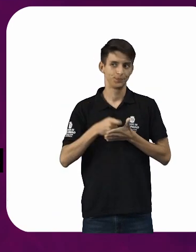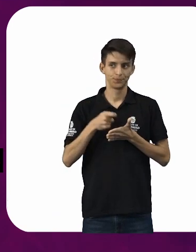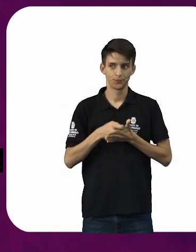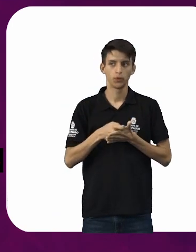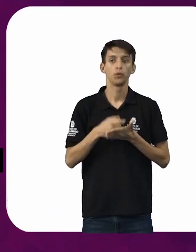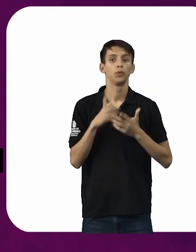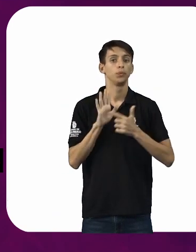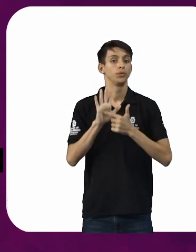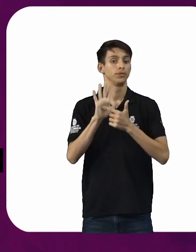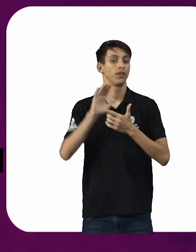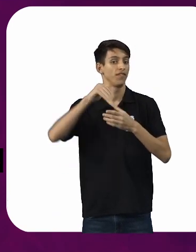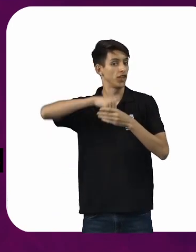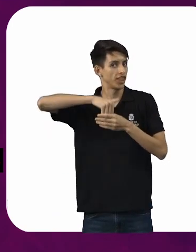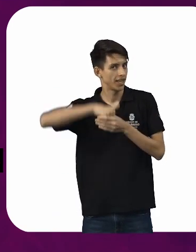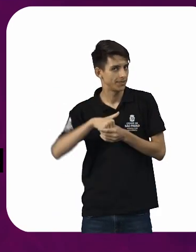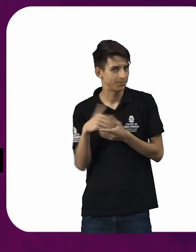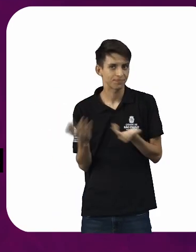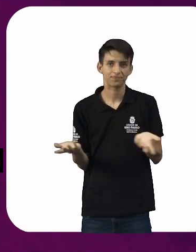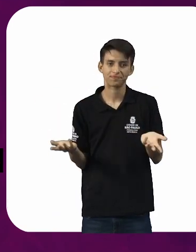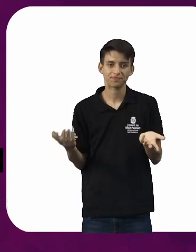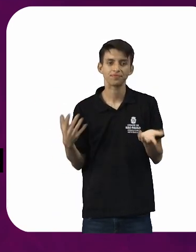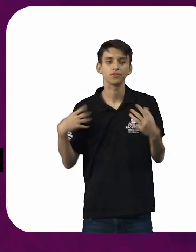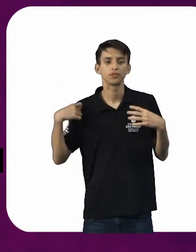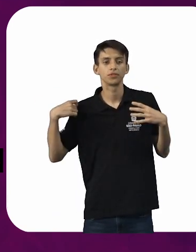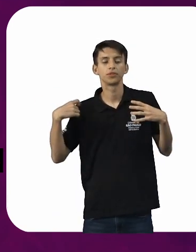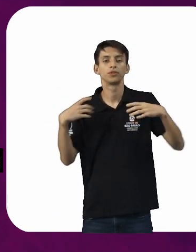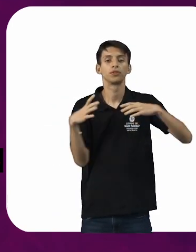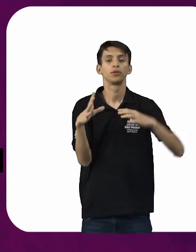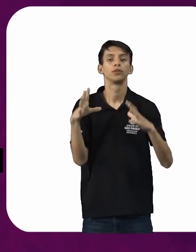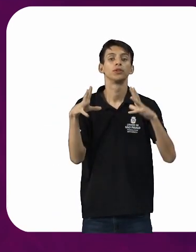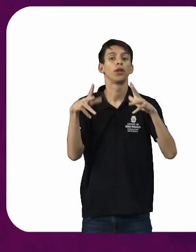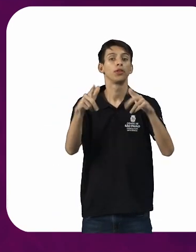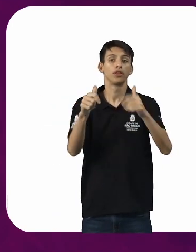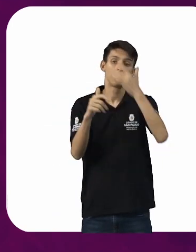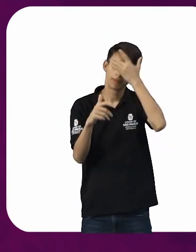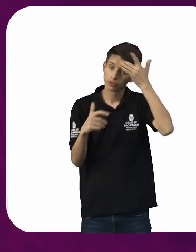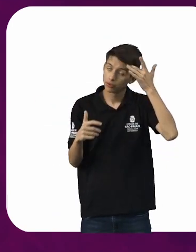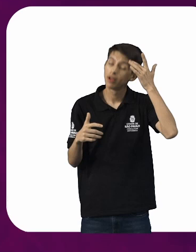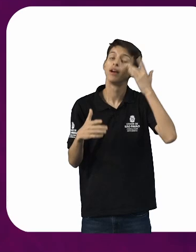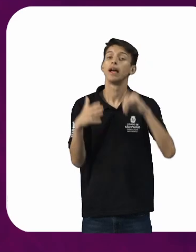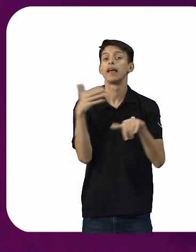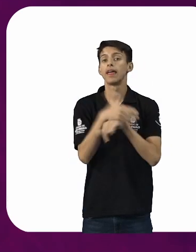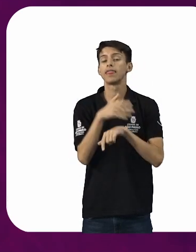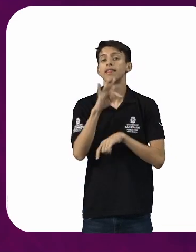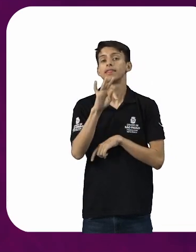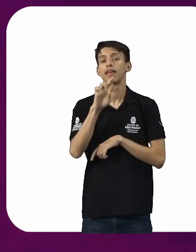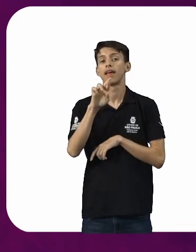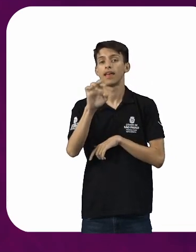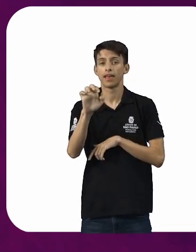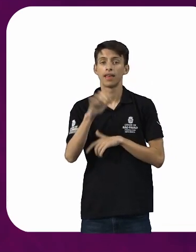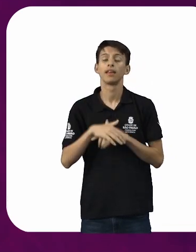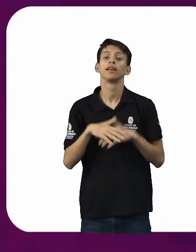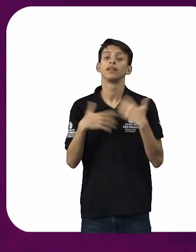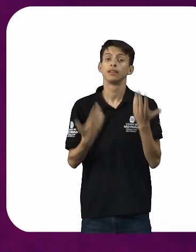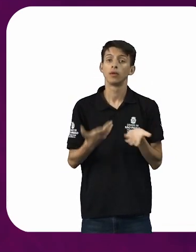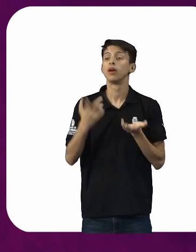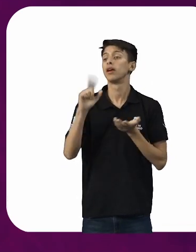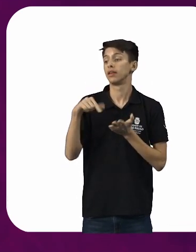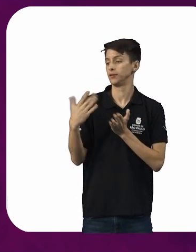que é obrigatório a votar. Então, todo cidadão vai passar pelo tribunal, né? Então, assim, o papel das empresas